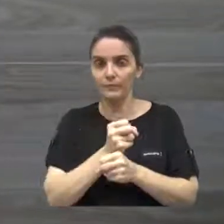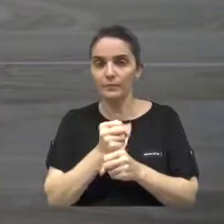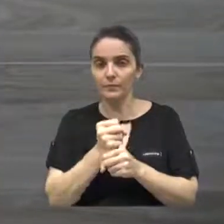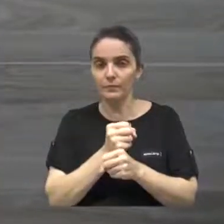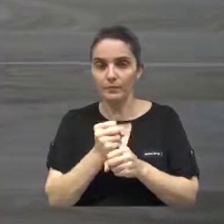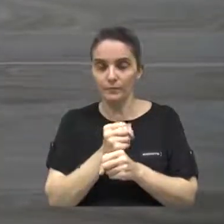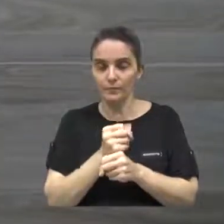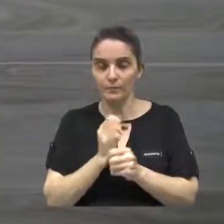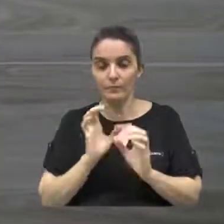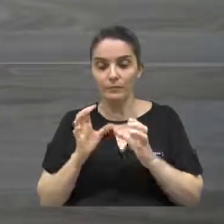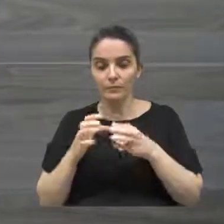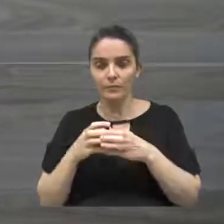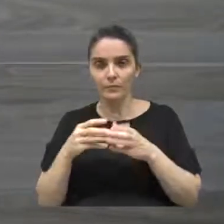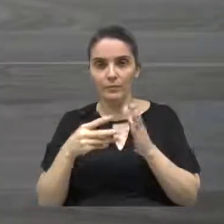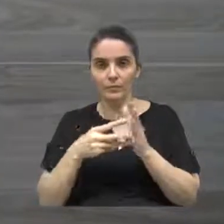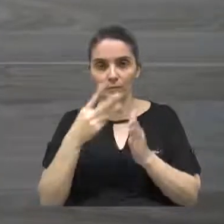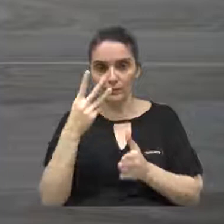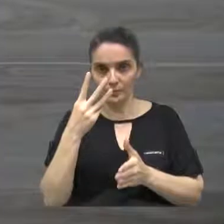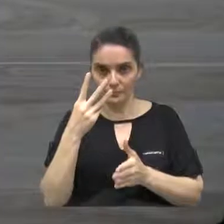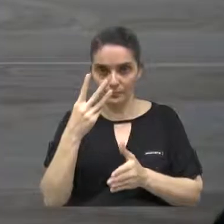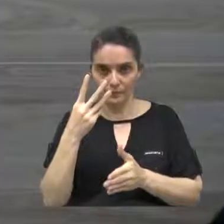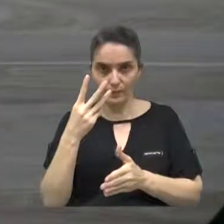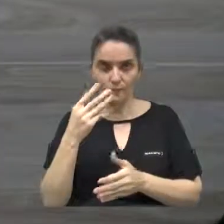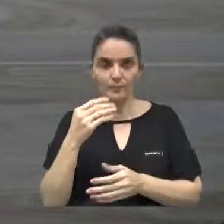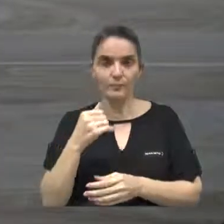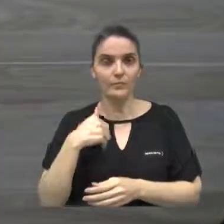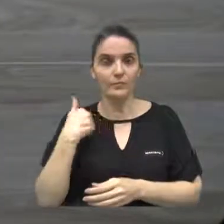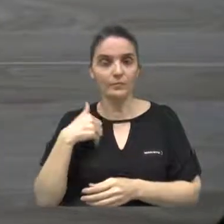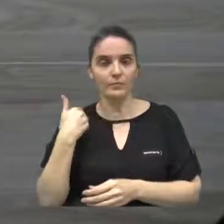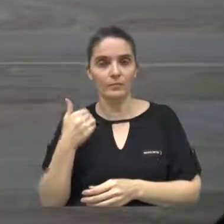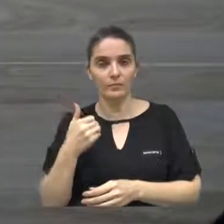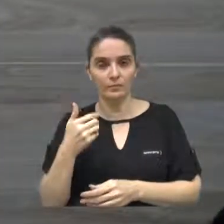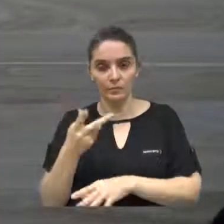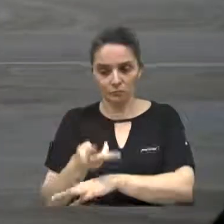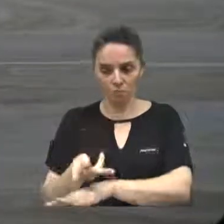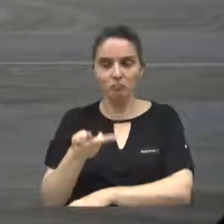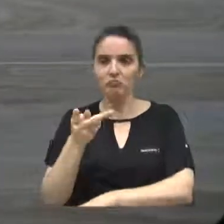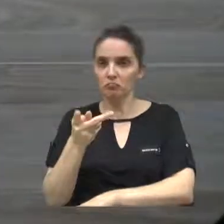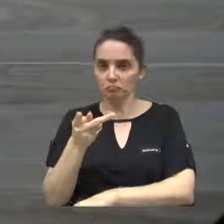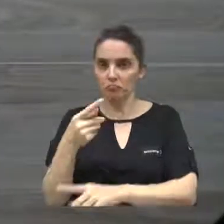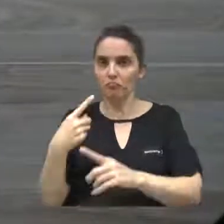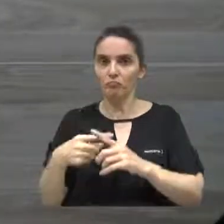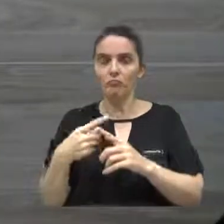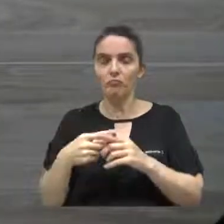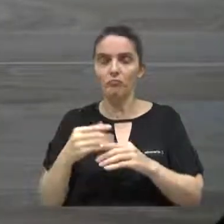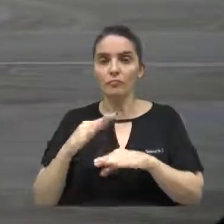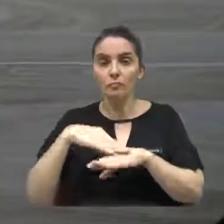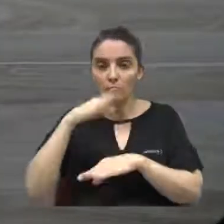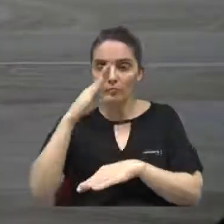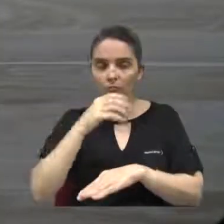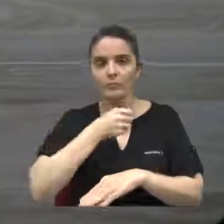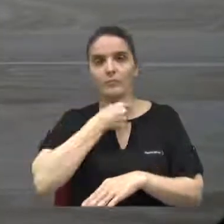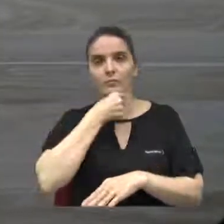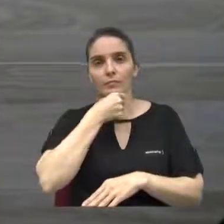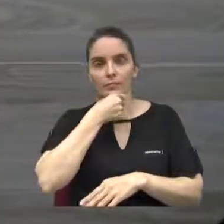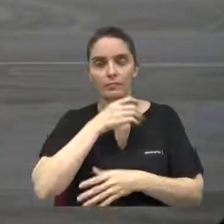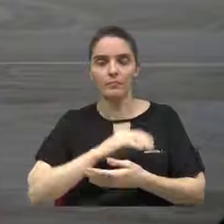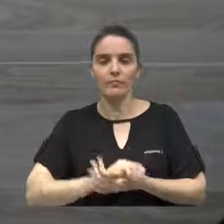da terceira idade, onde recebeu prêmios por ser anciã do grupo. Com a